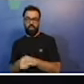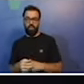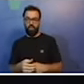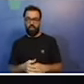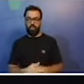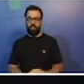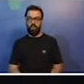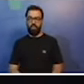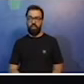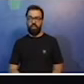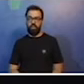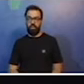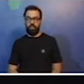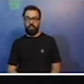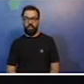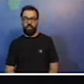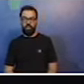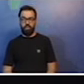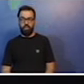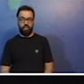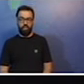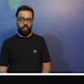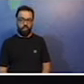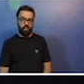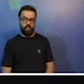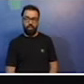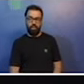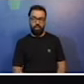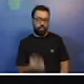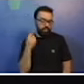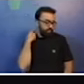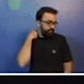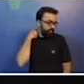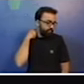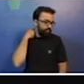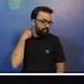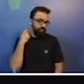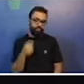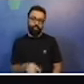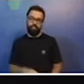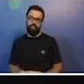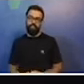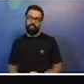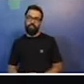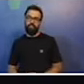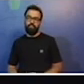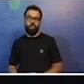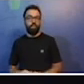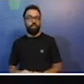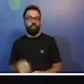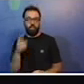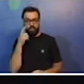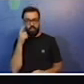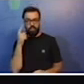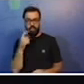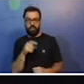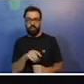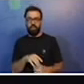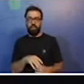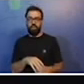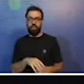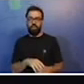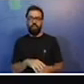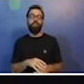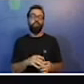Essas frases na voz passiva sintética correspondem à formulação na voz passiva analítica. Olha lá. Um